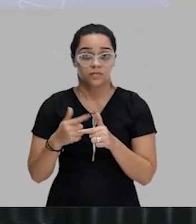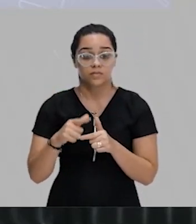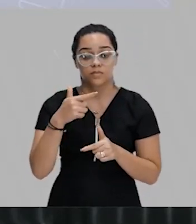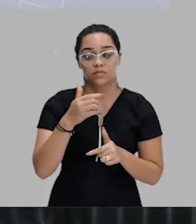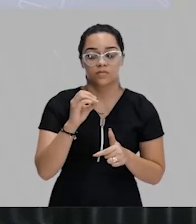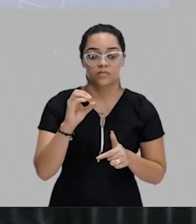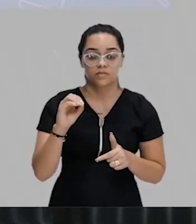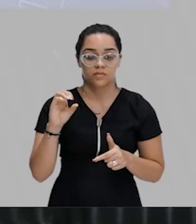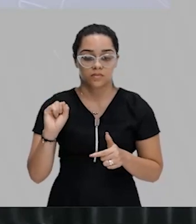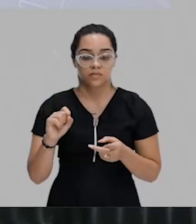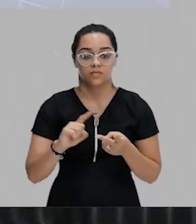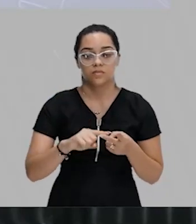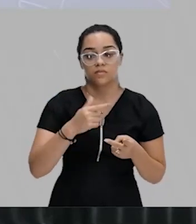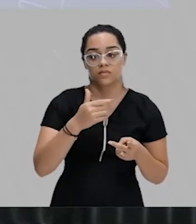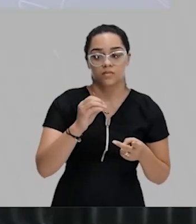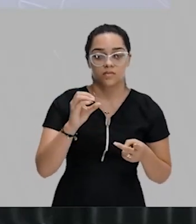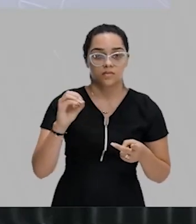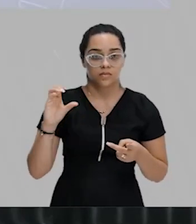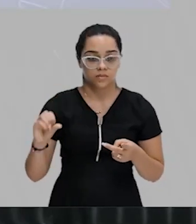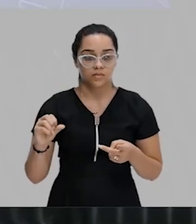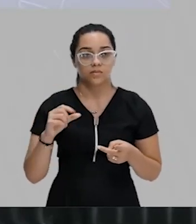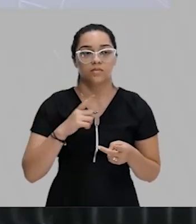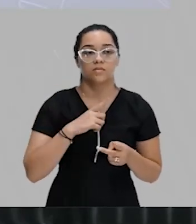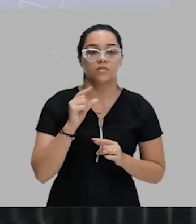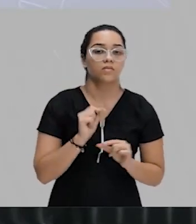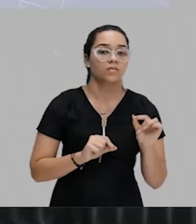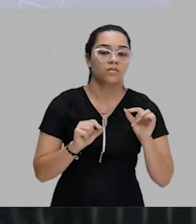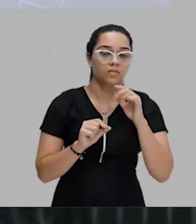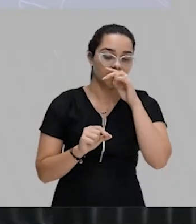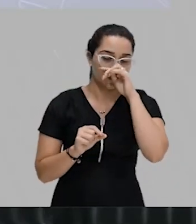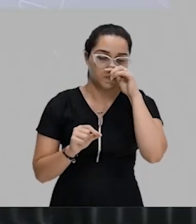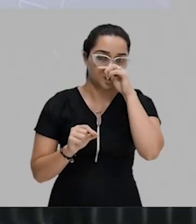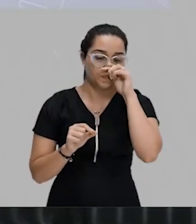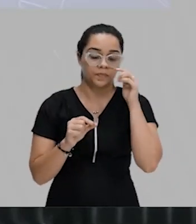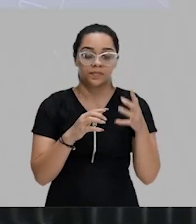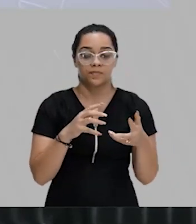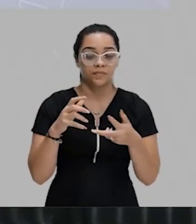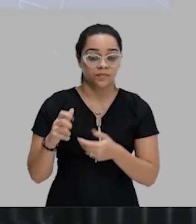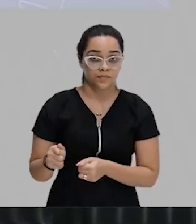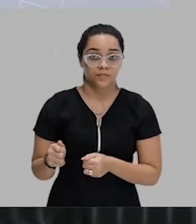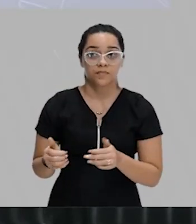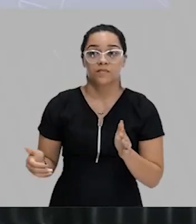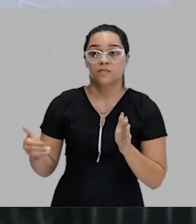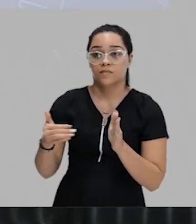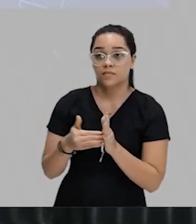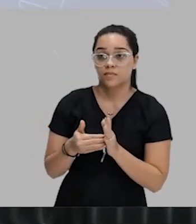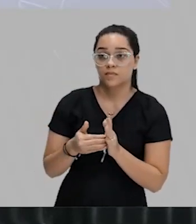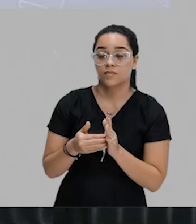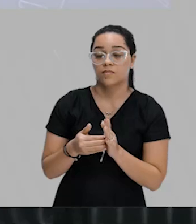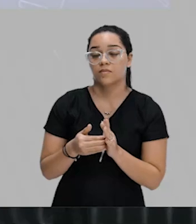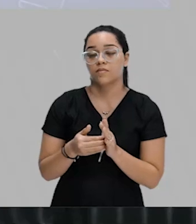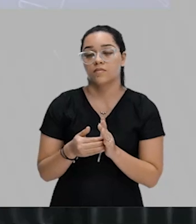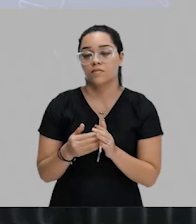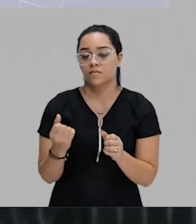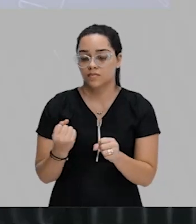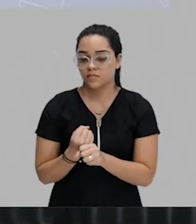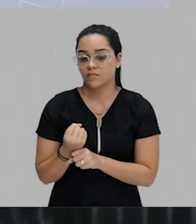2008, 2009, ela afeta o mundo até o final da década.